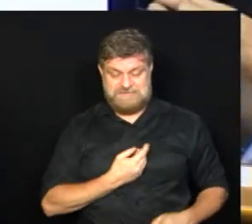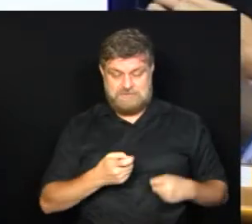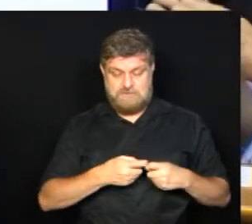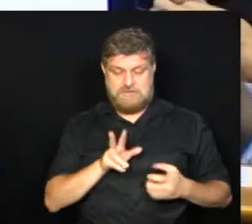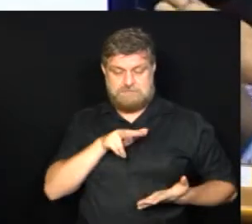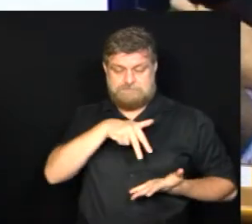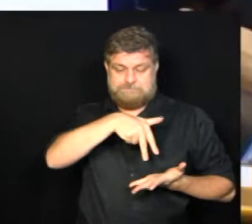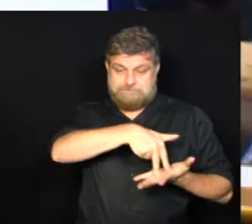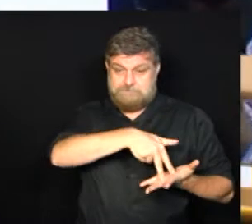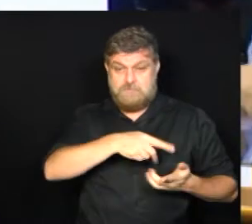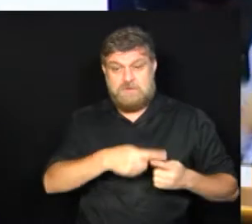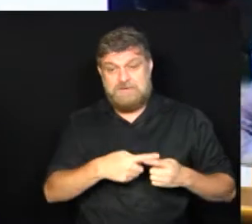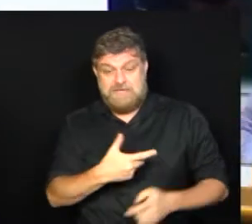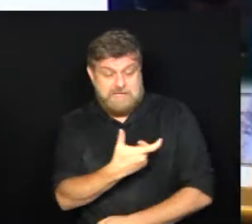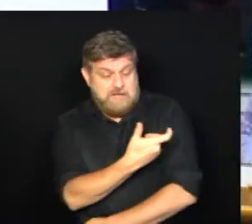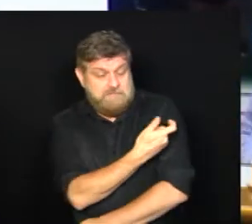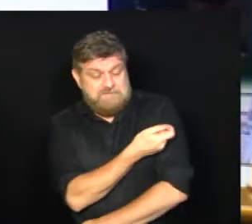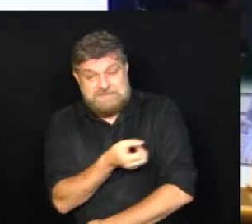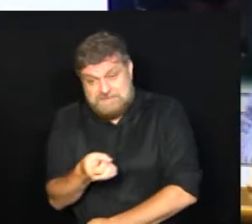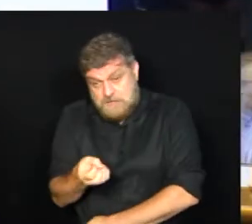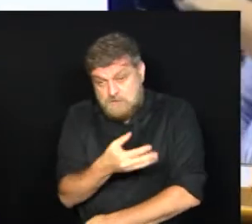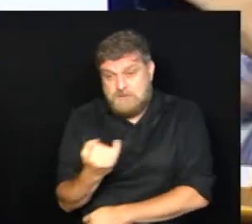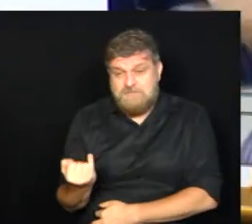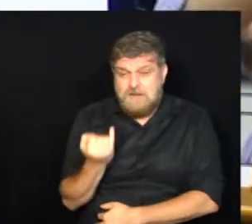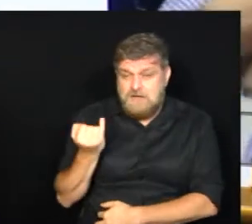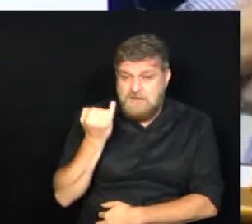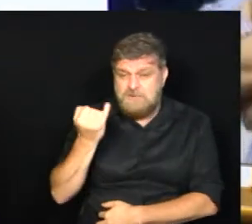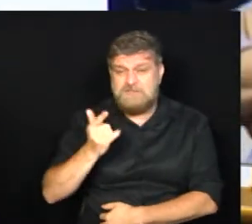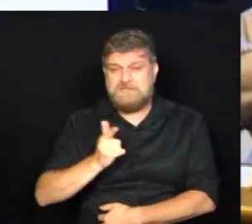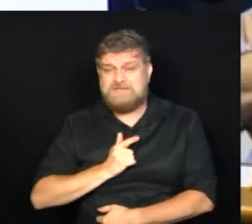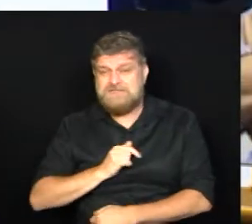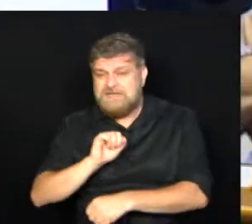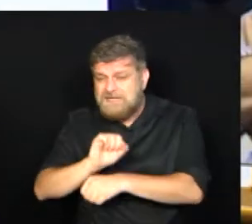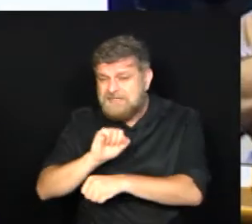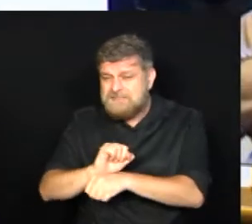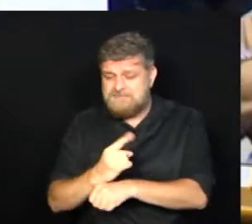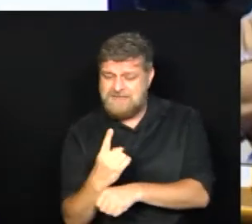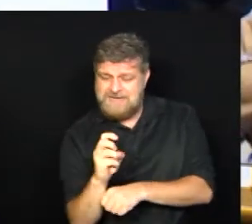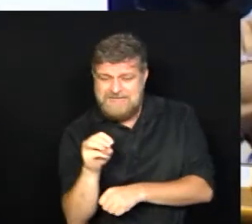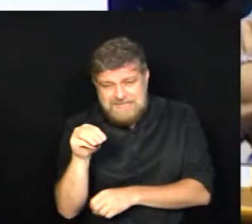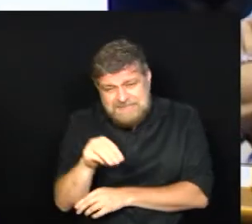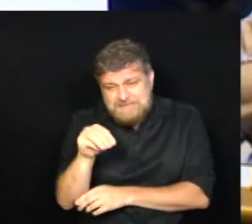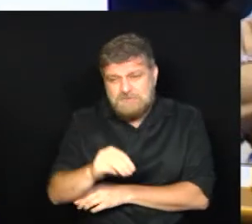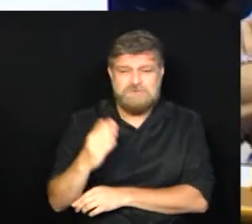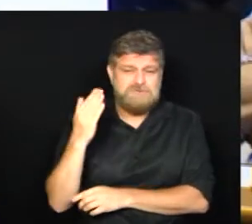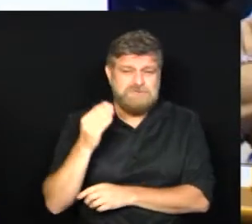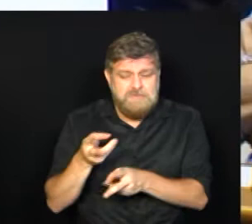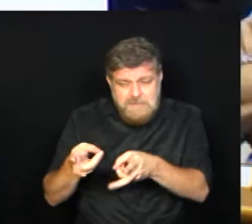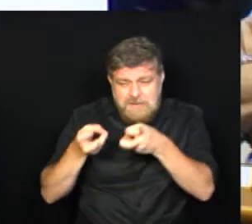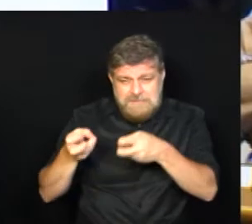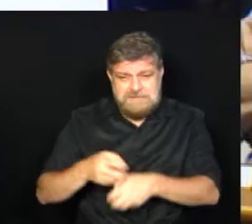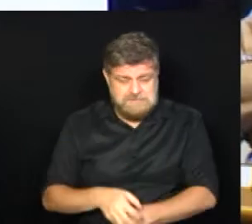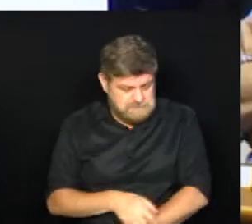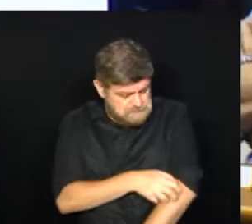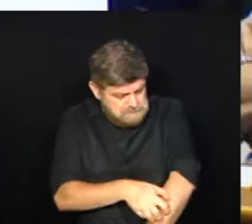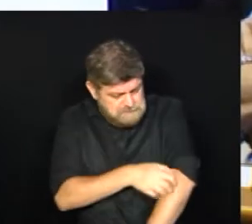é uma vacina nova, é muito importante que espere-se ali 15 minutos para ver se não tem nenhuma reação adversa, e acontecendo a